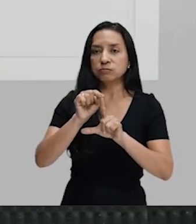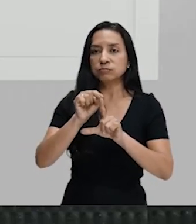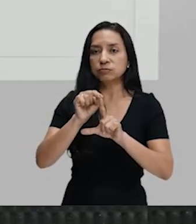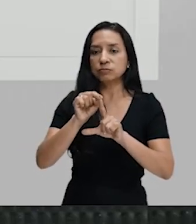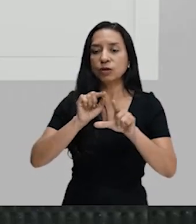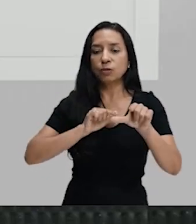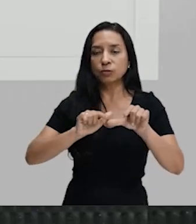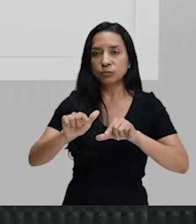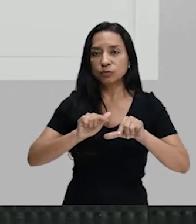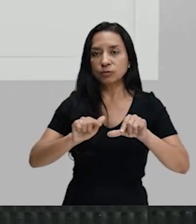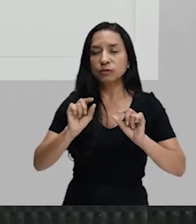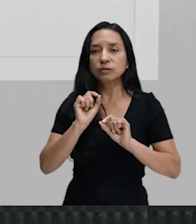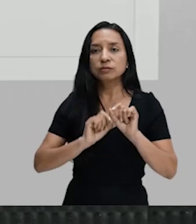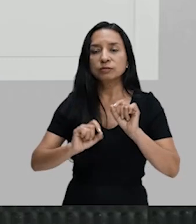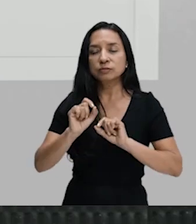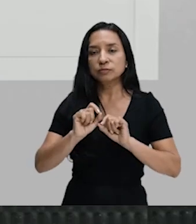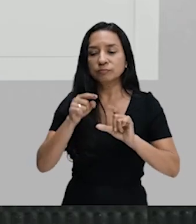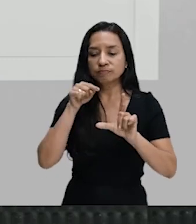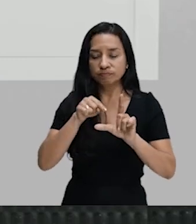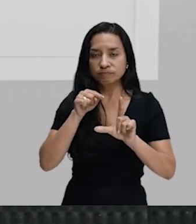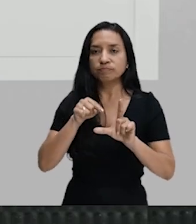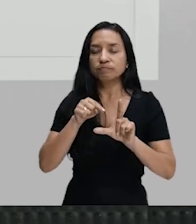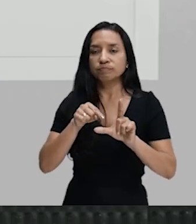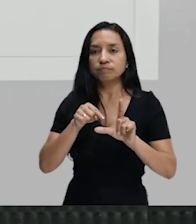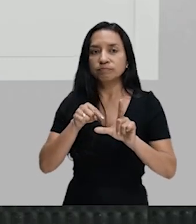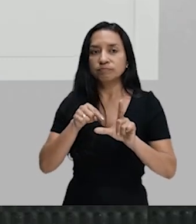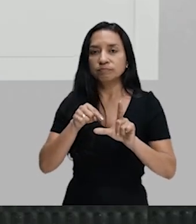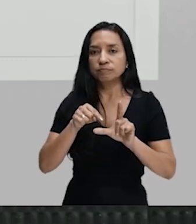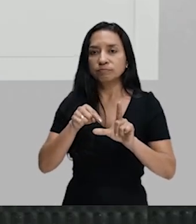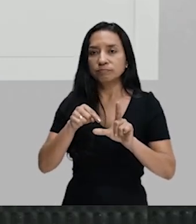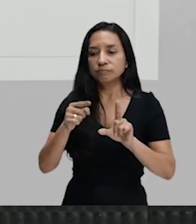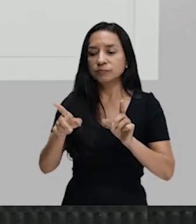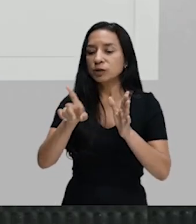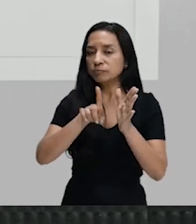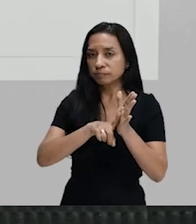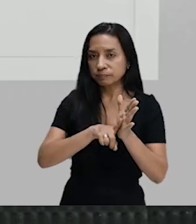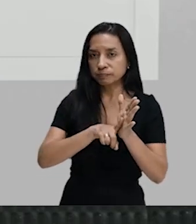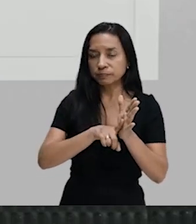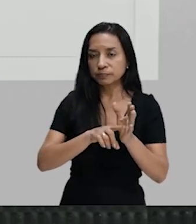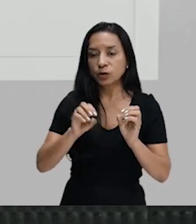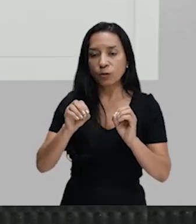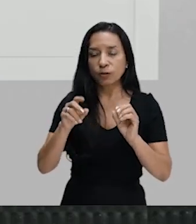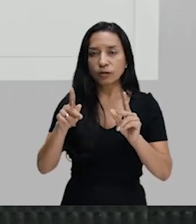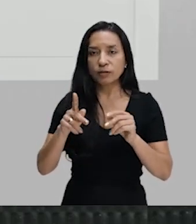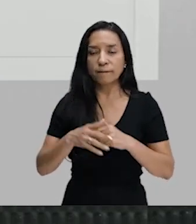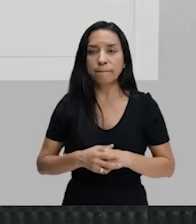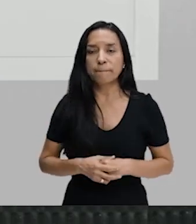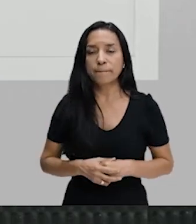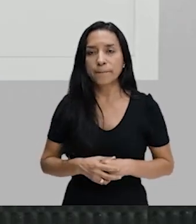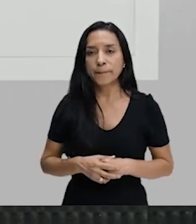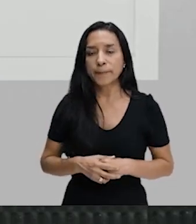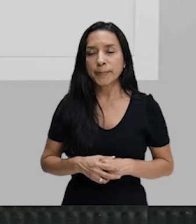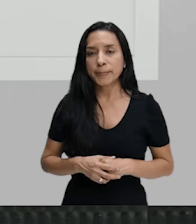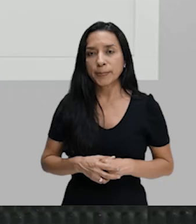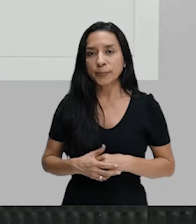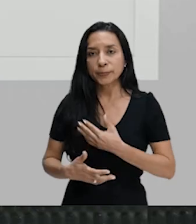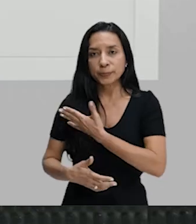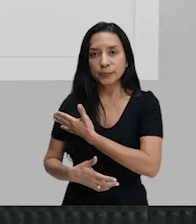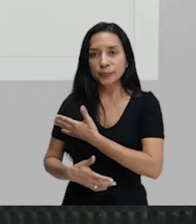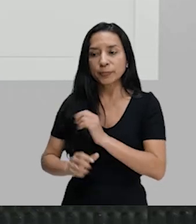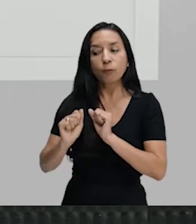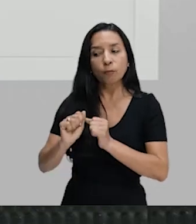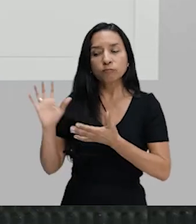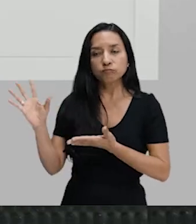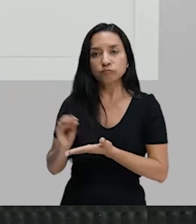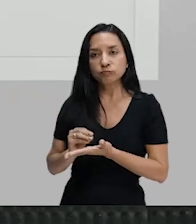então o trabalho, nesse caso, ele será negativo, ok? Então, sentido